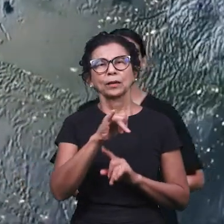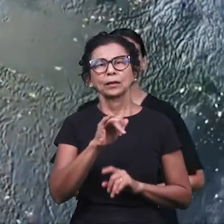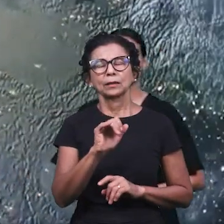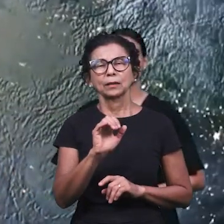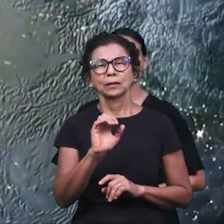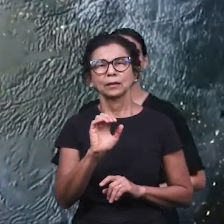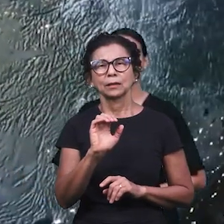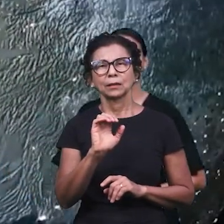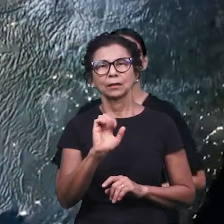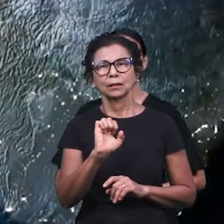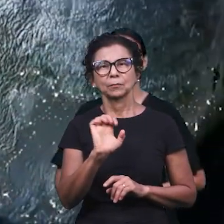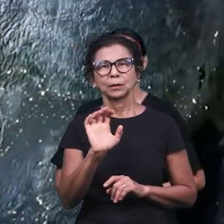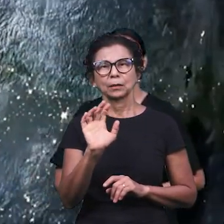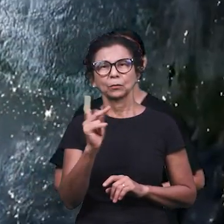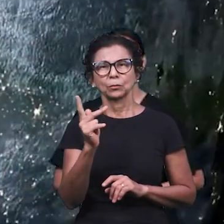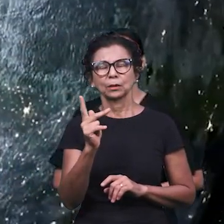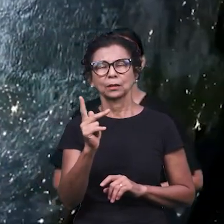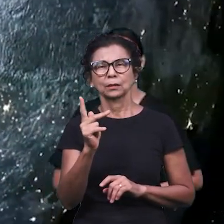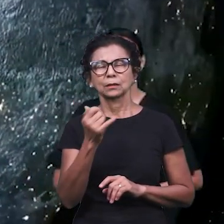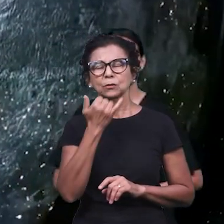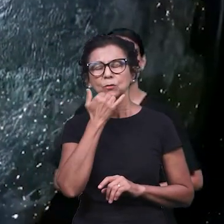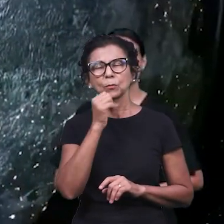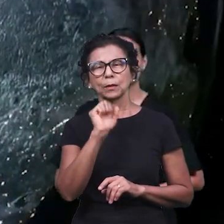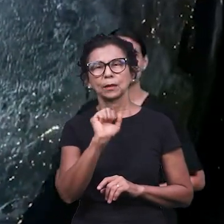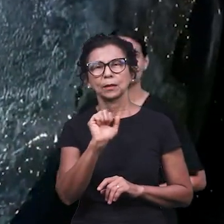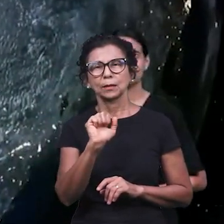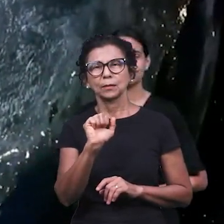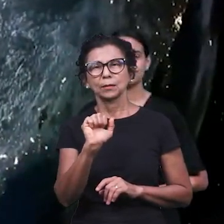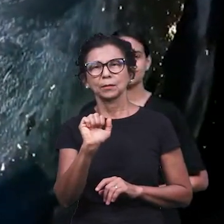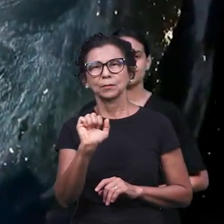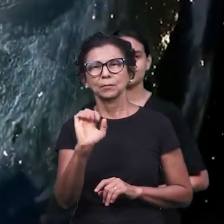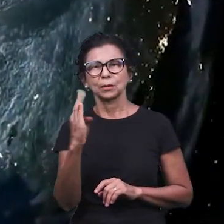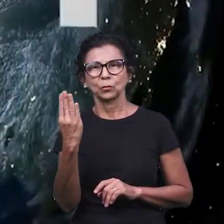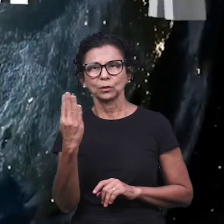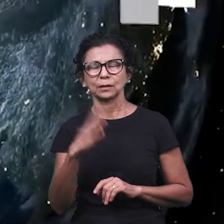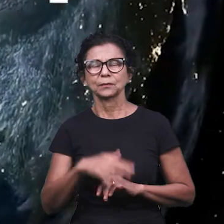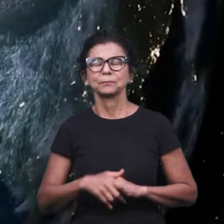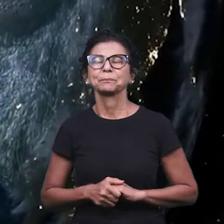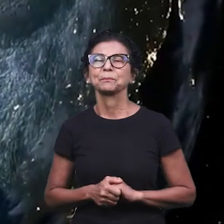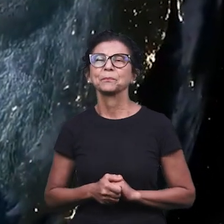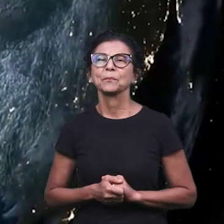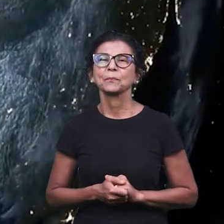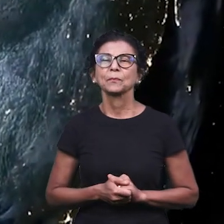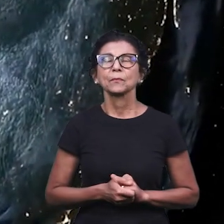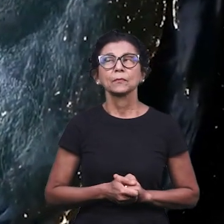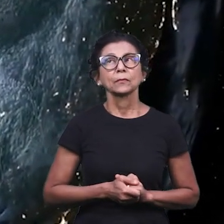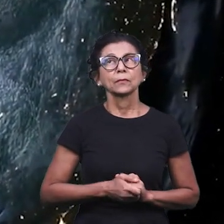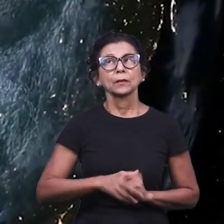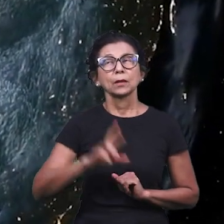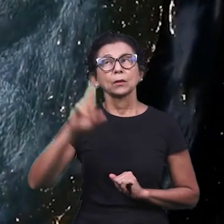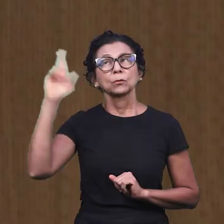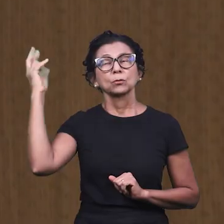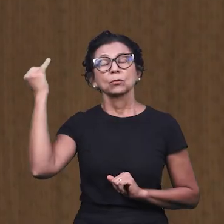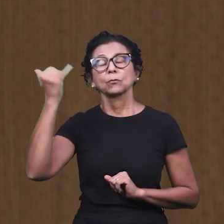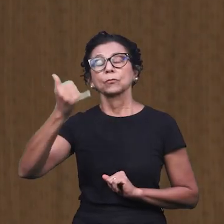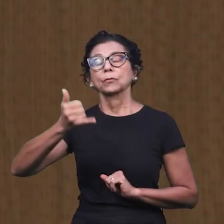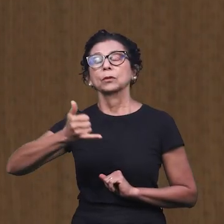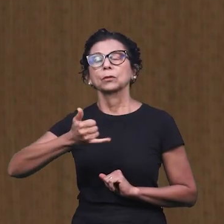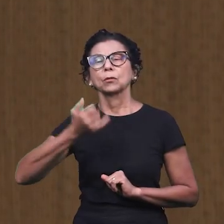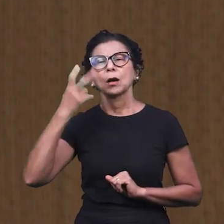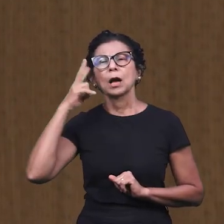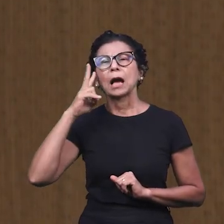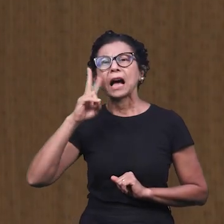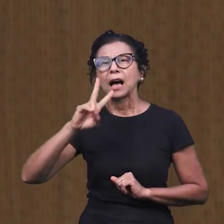o código daquele parâmetro, né? A frequência ali daquele parâmetro, preenche ali,